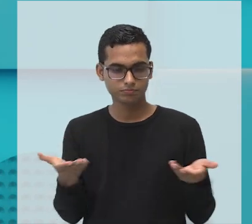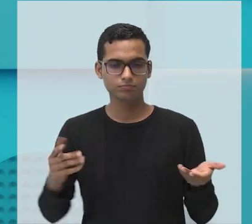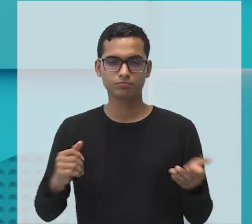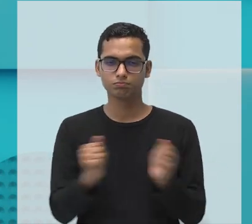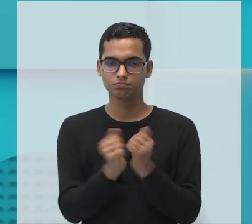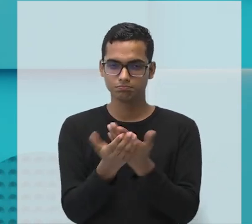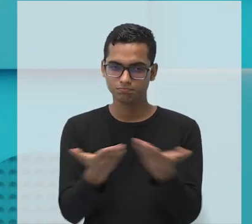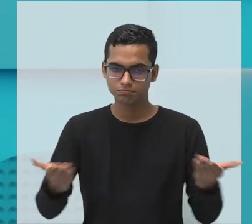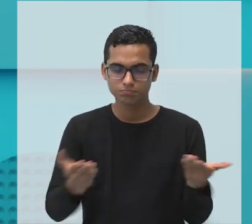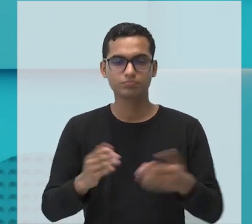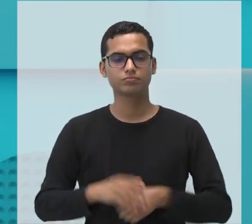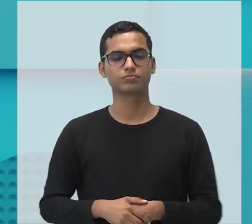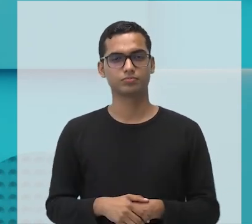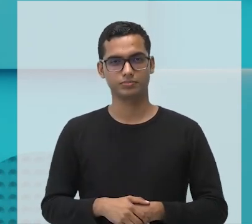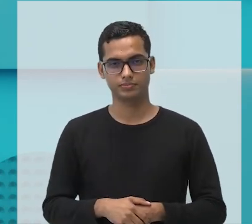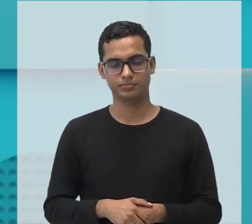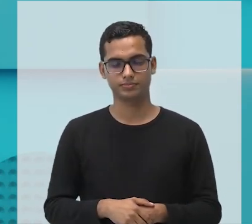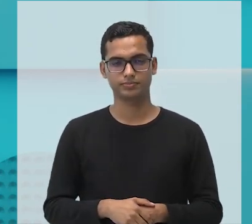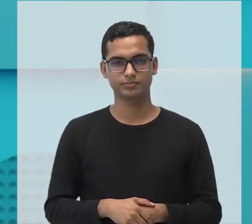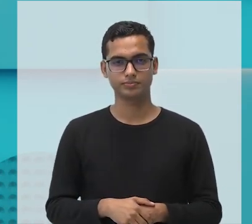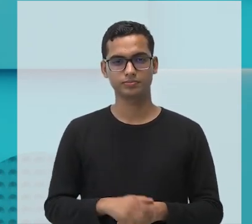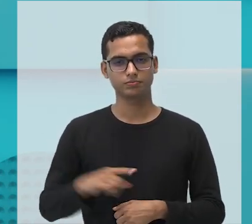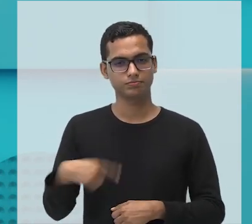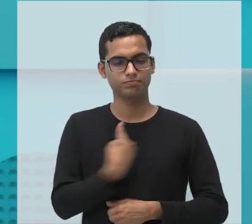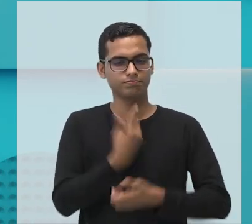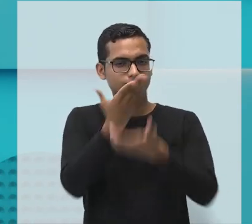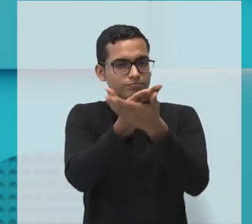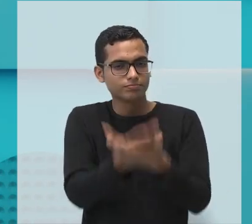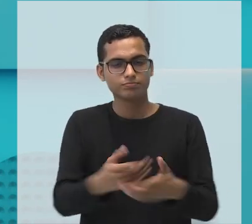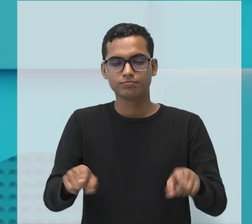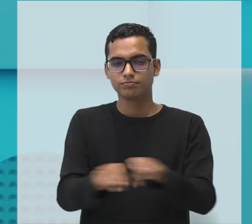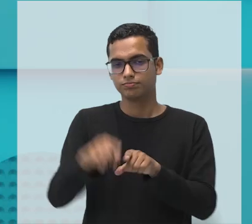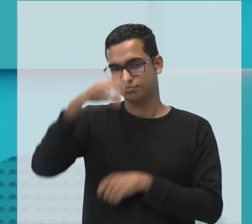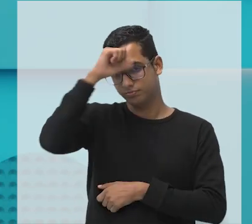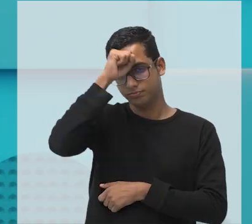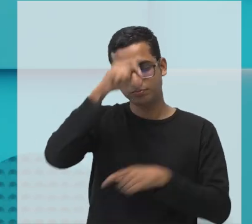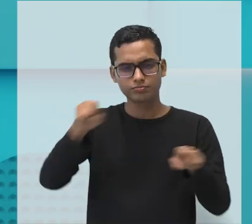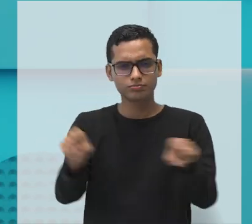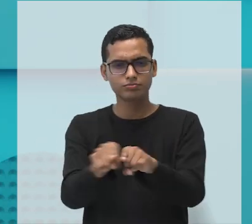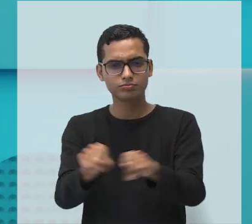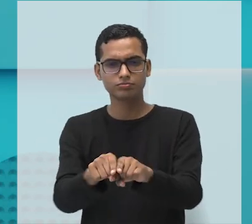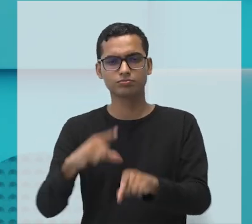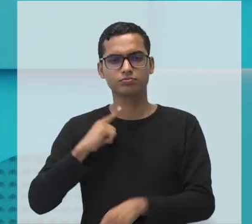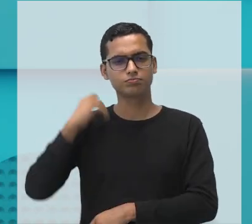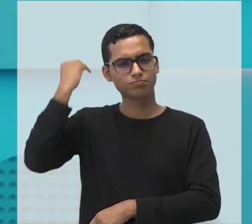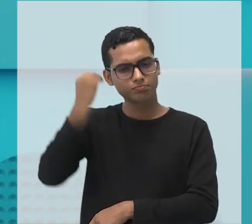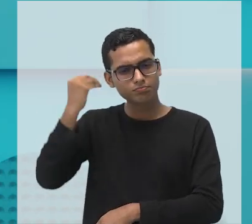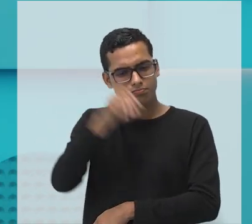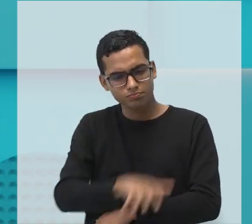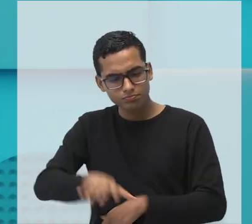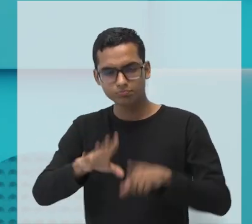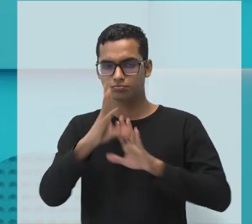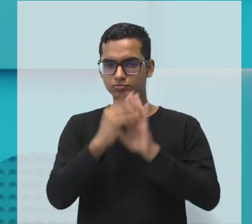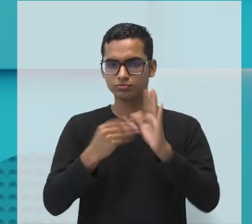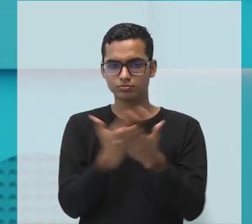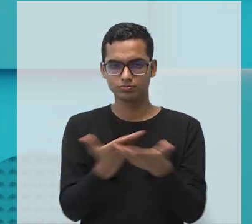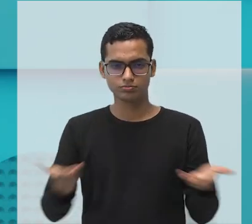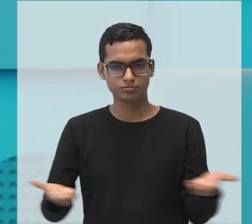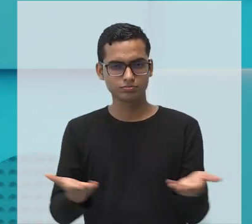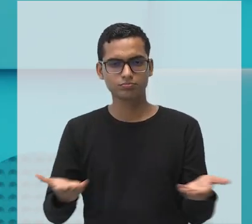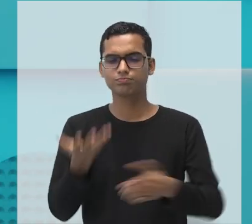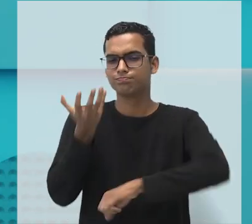mais uma vez, juntinho com vocês, para a gente conhecer, explorar e vivenciar mais um conteúdo